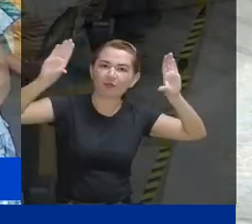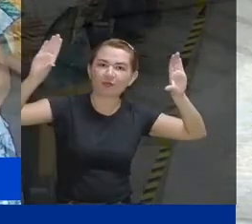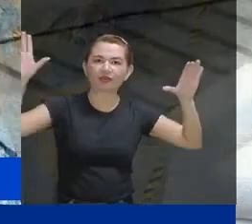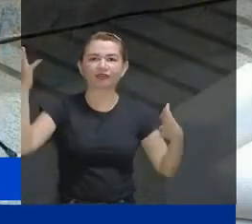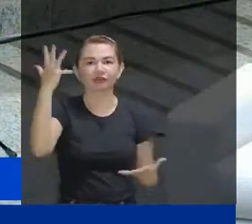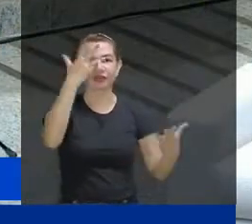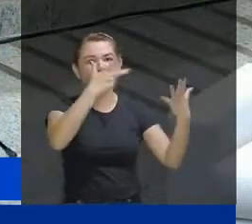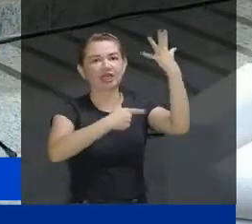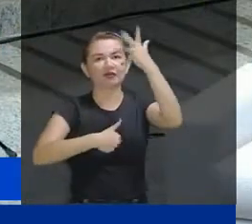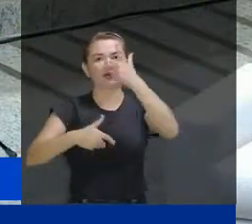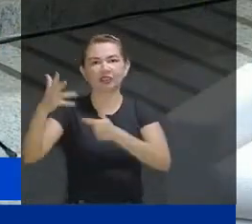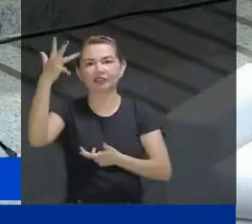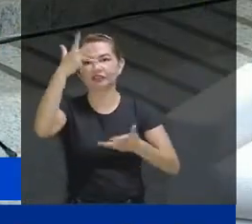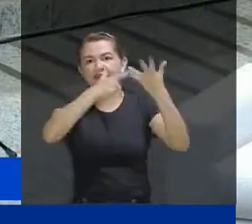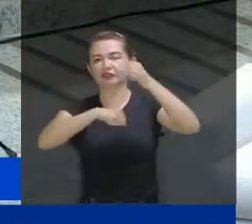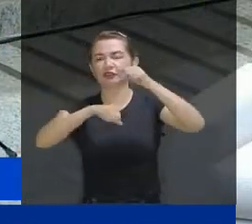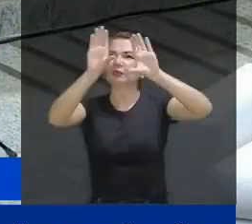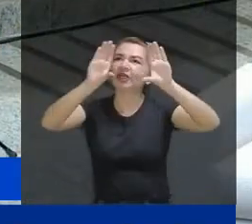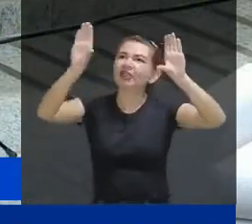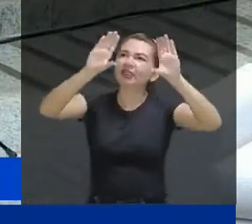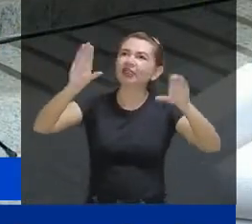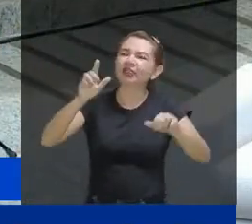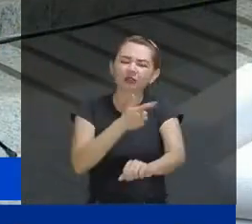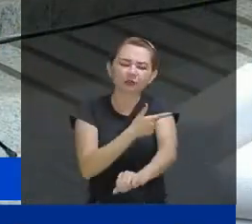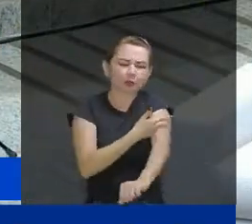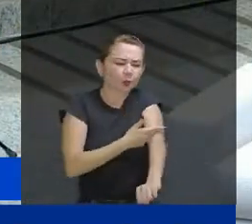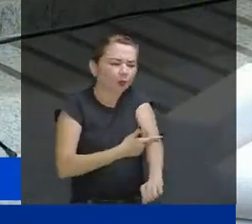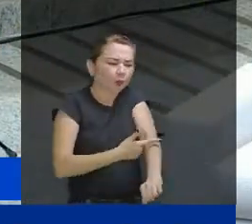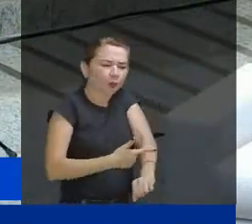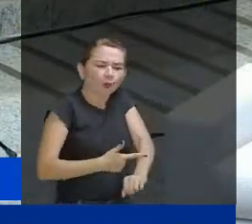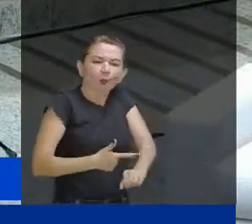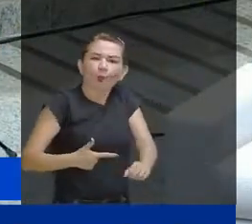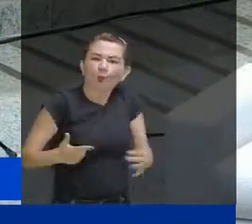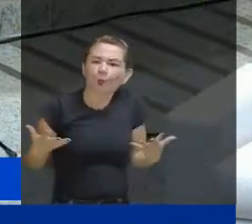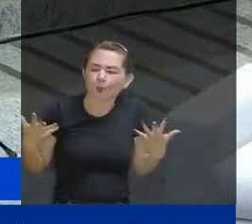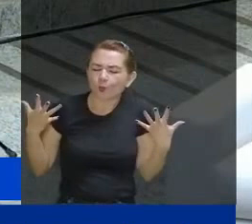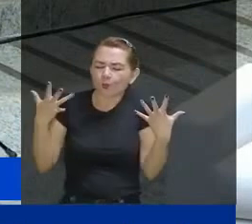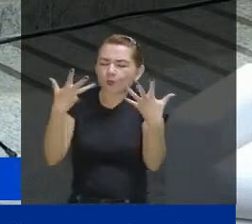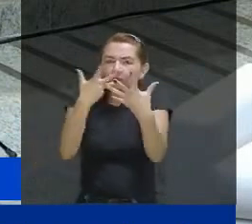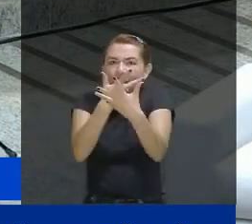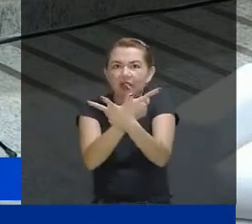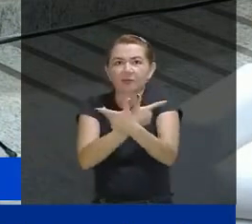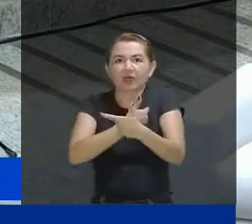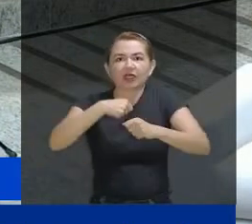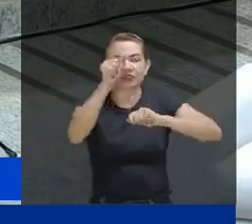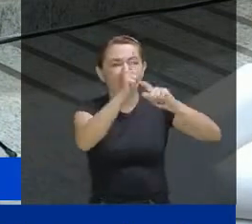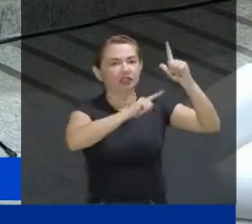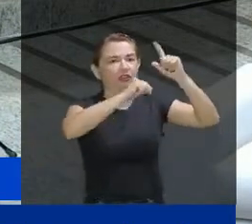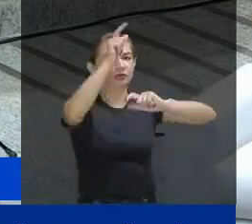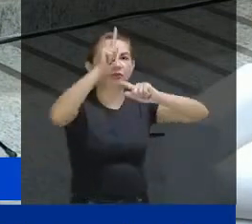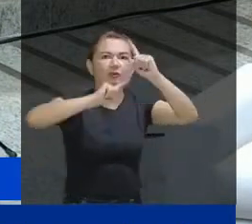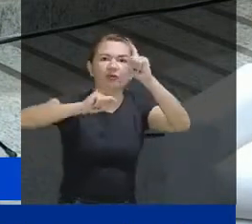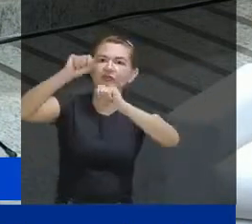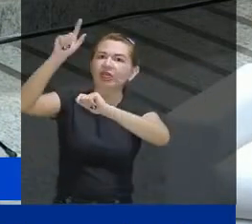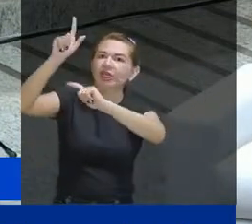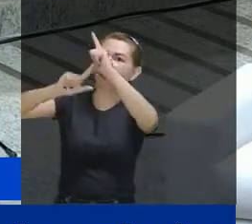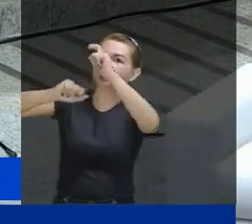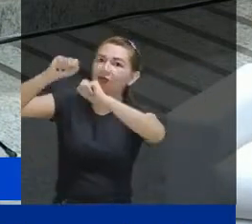teu formoso céu risonho e límpido a imagem